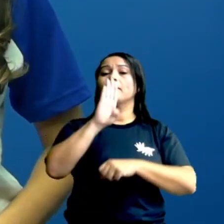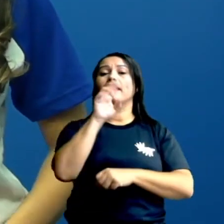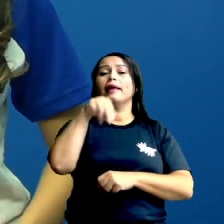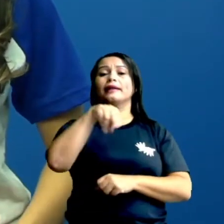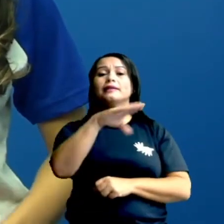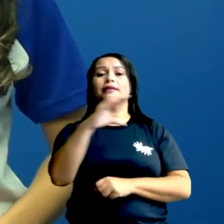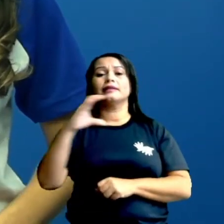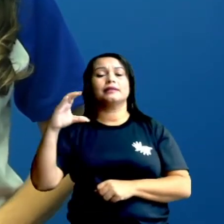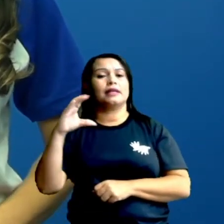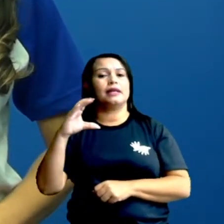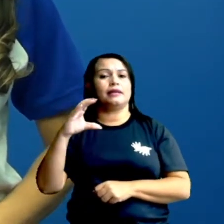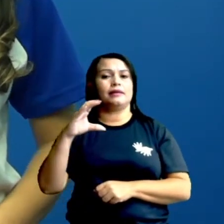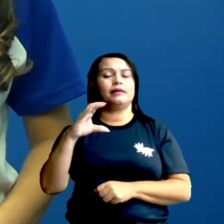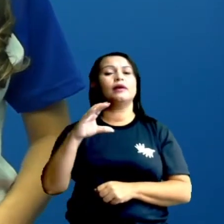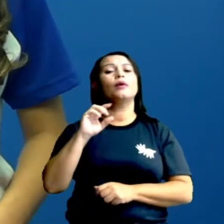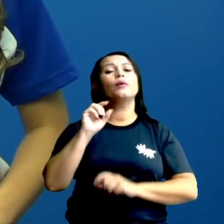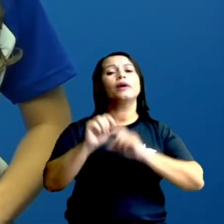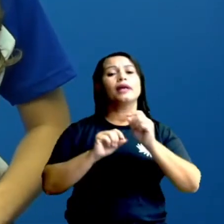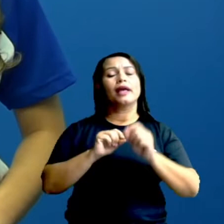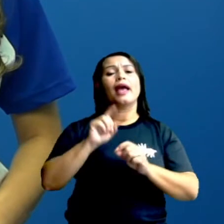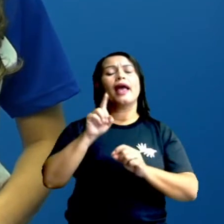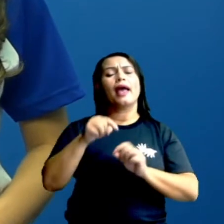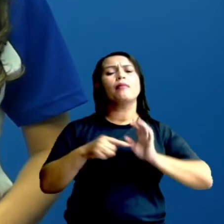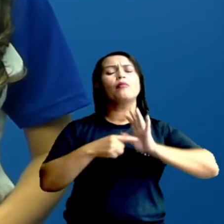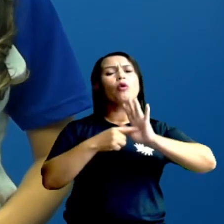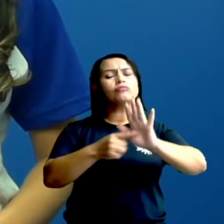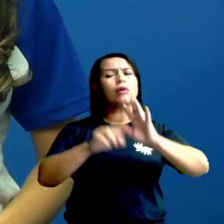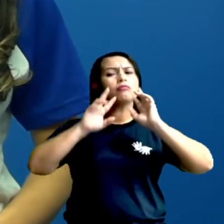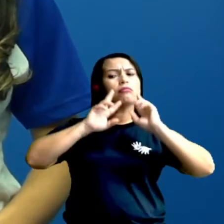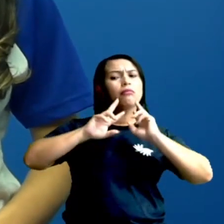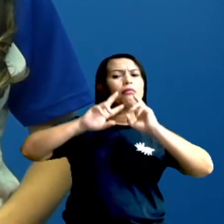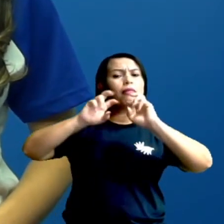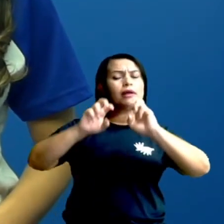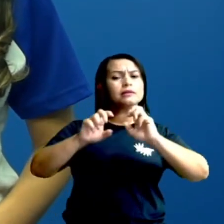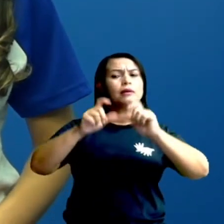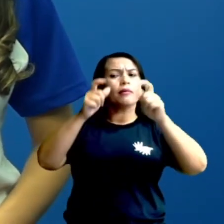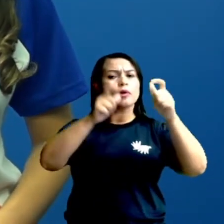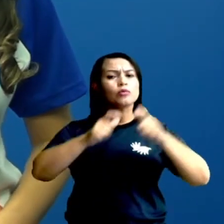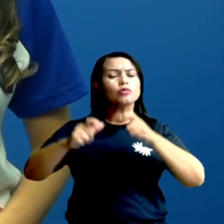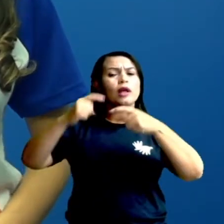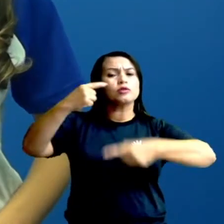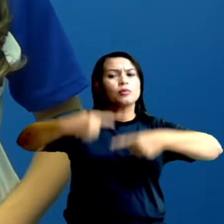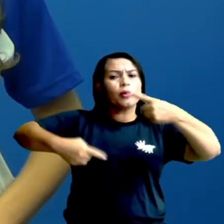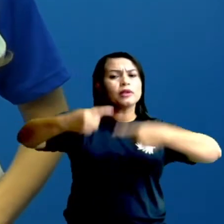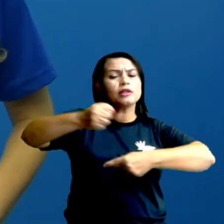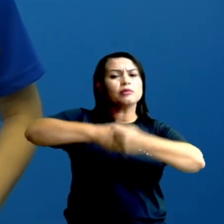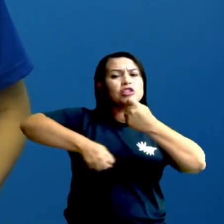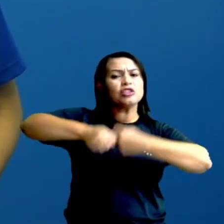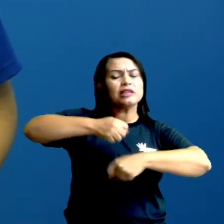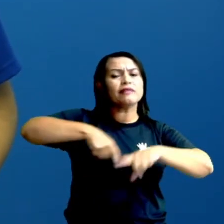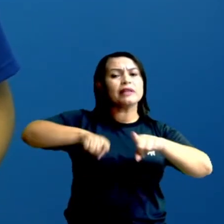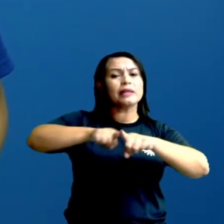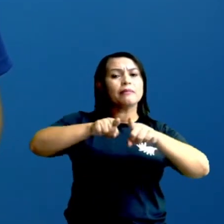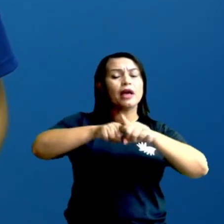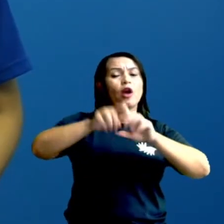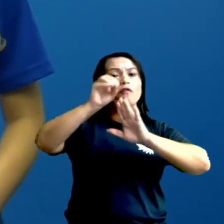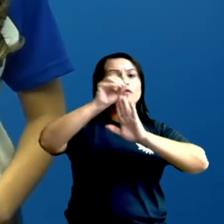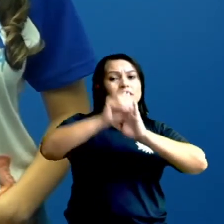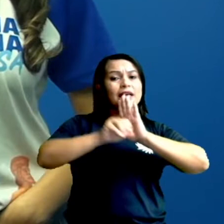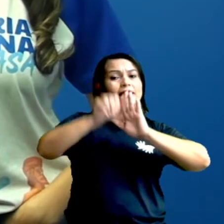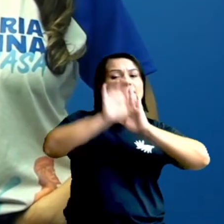Nacional Comum Curricular, BNCC, é distinguir unidades político-administrativas, oficiais e